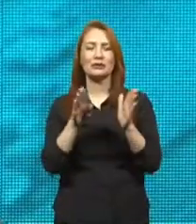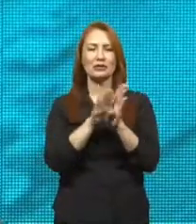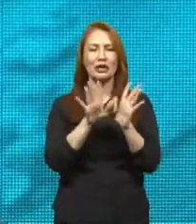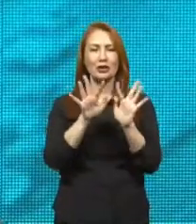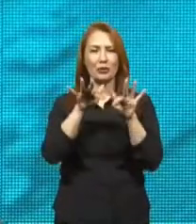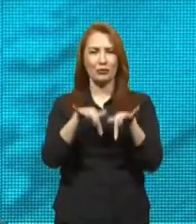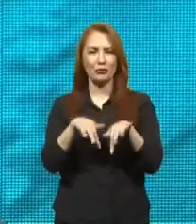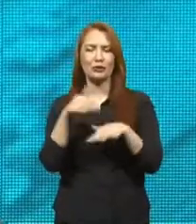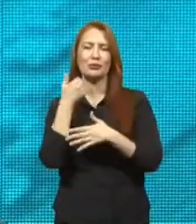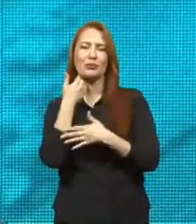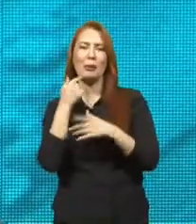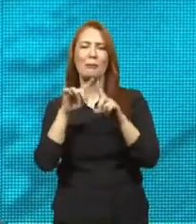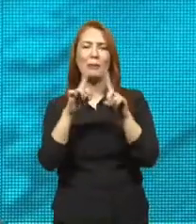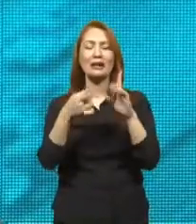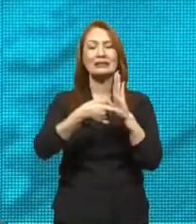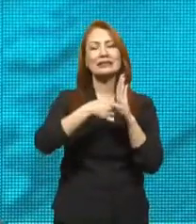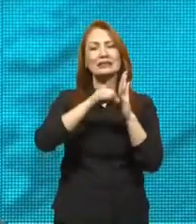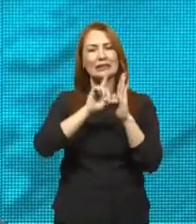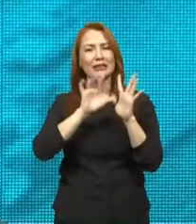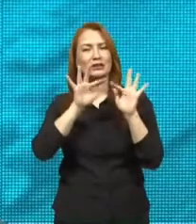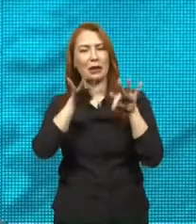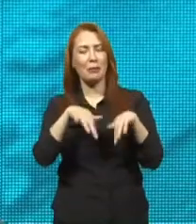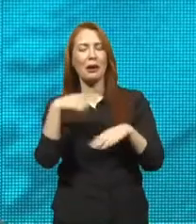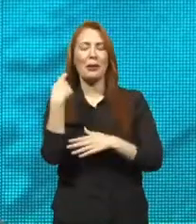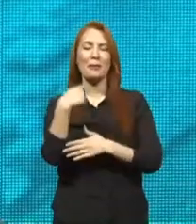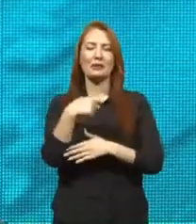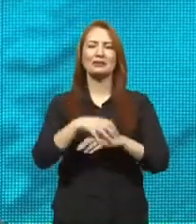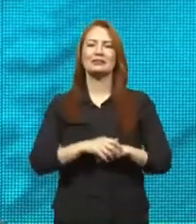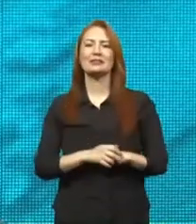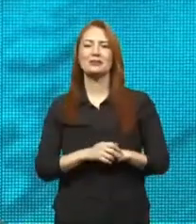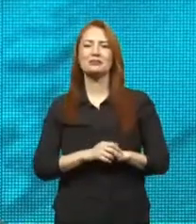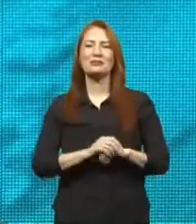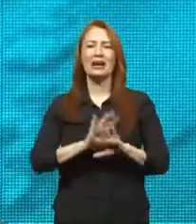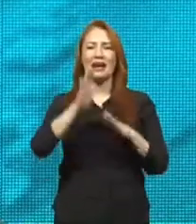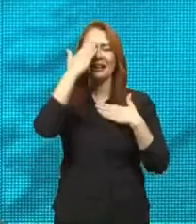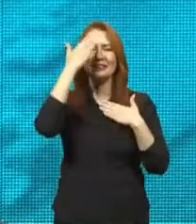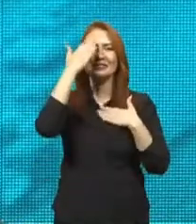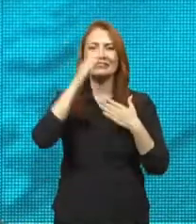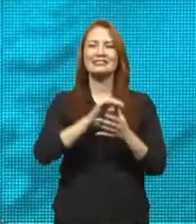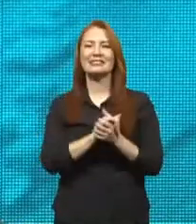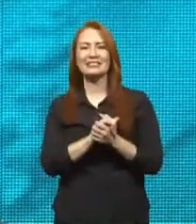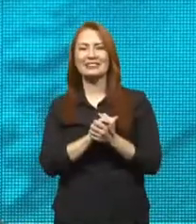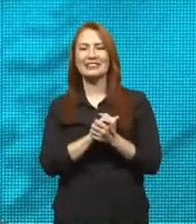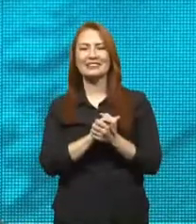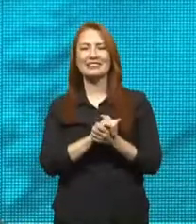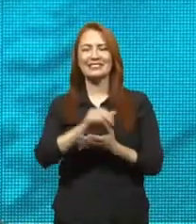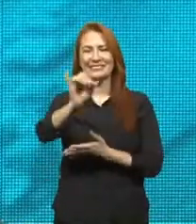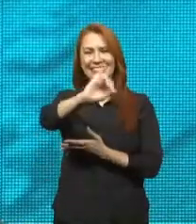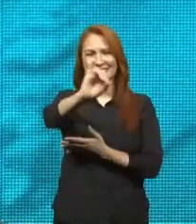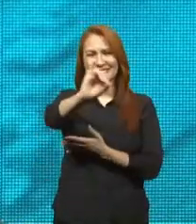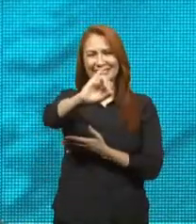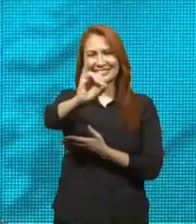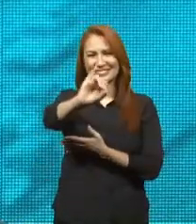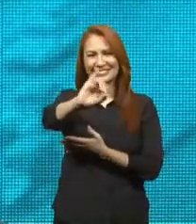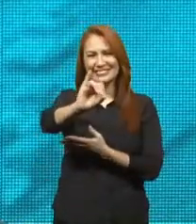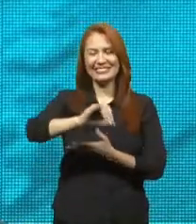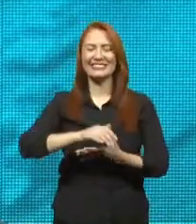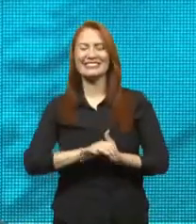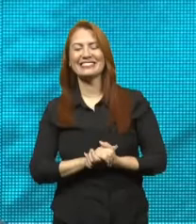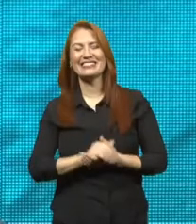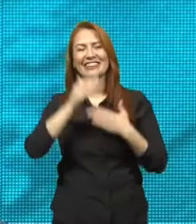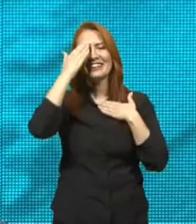de acabar, gente, eu preciso dar um salve aqui para a Anidria, que é a nossa intérprete de Libras, que vocês estão vendo aí ao longo do painel